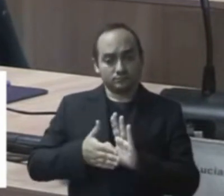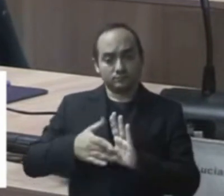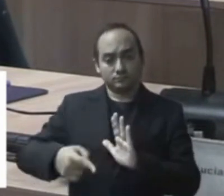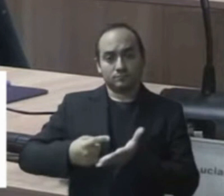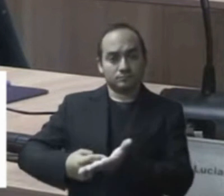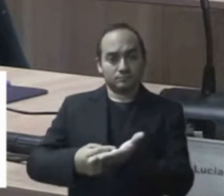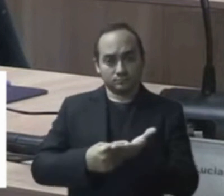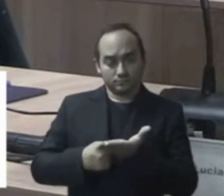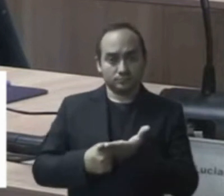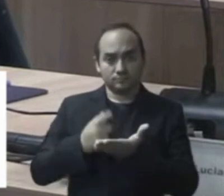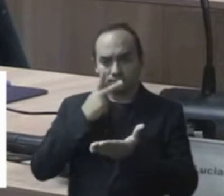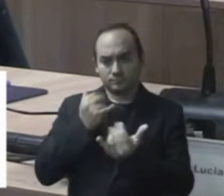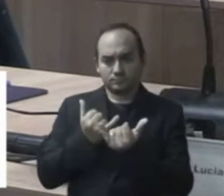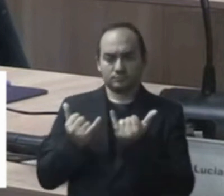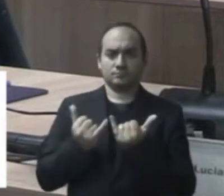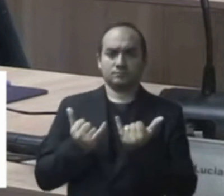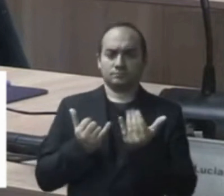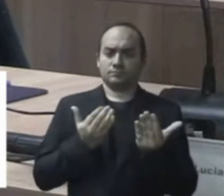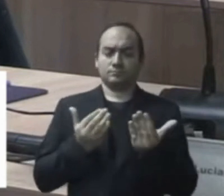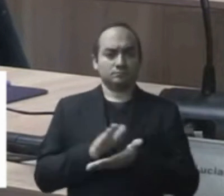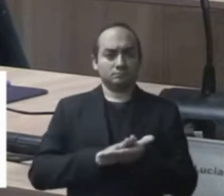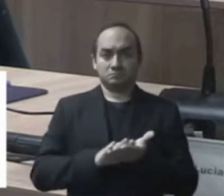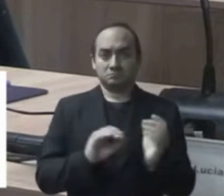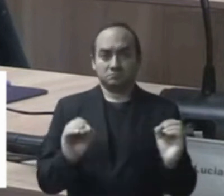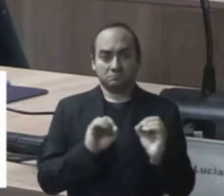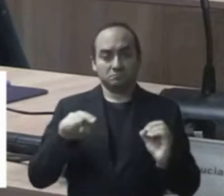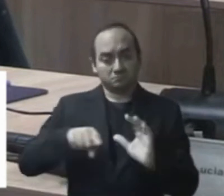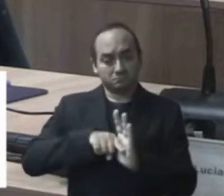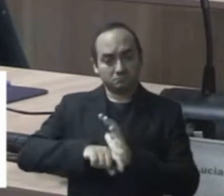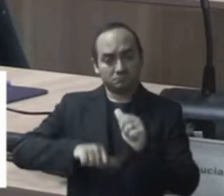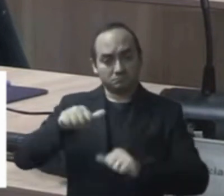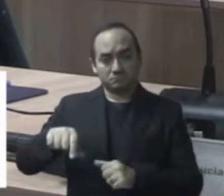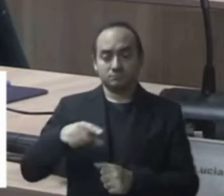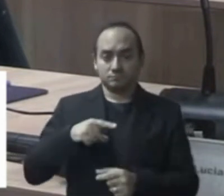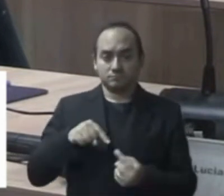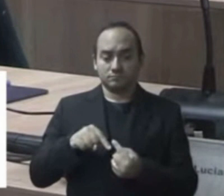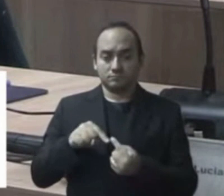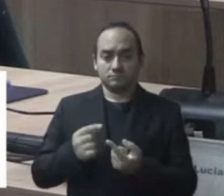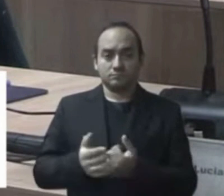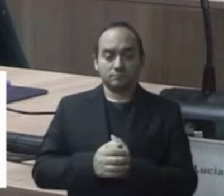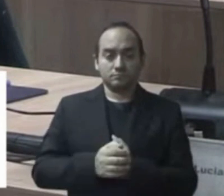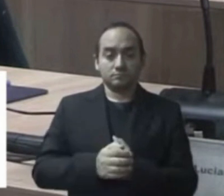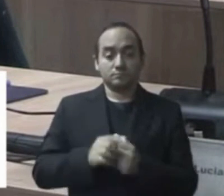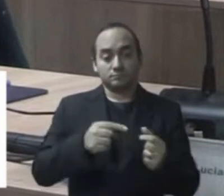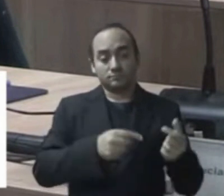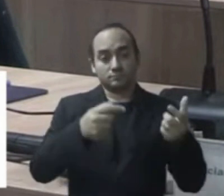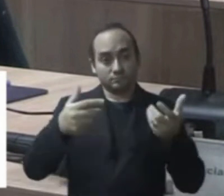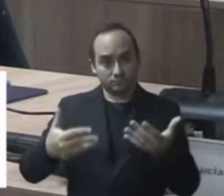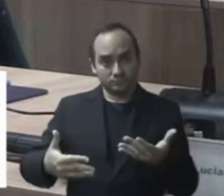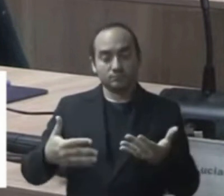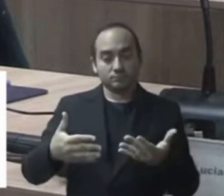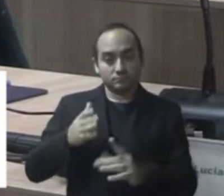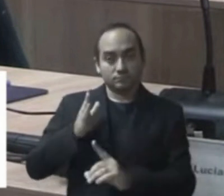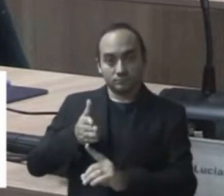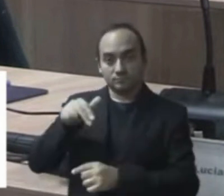tem semelhanças inquestionáveis com a questão em análise do presente feito. No precedente mencionado, o diretório estadual